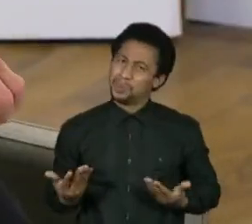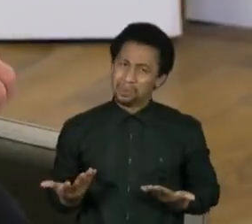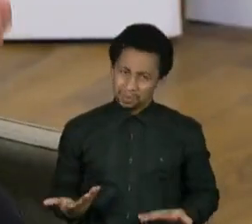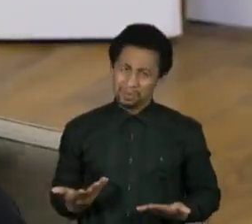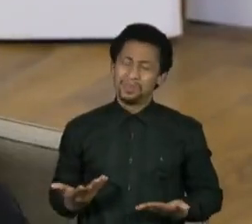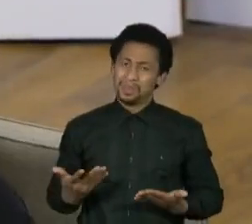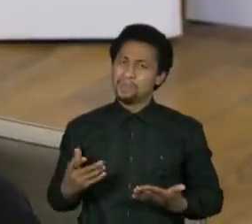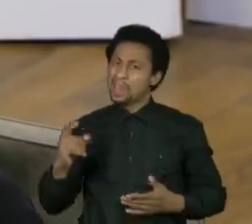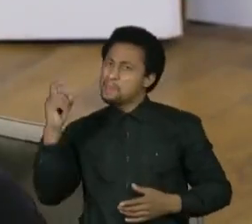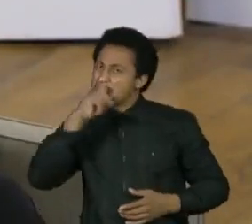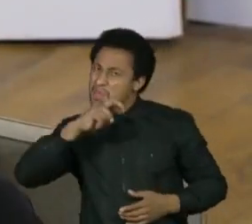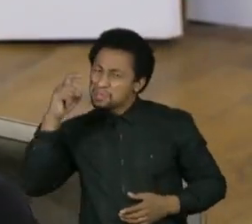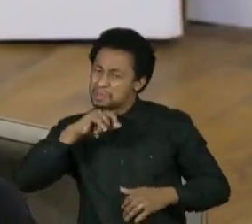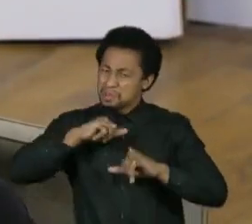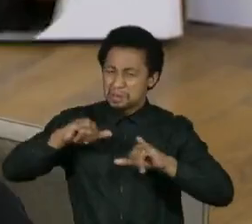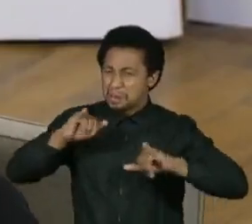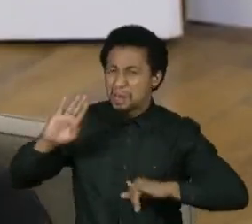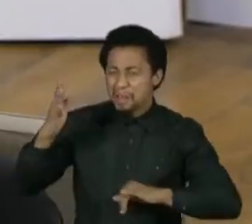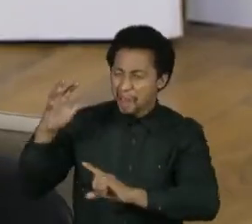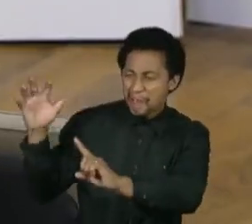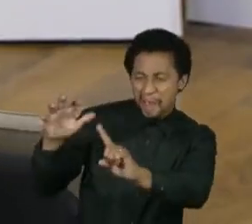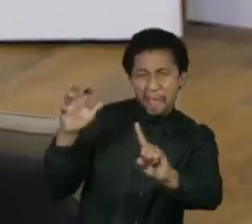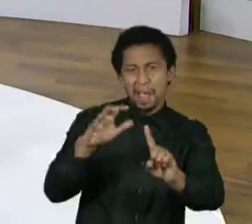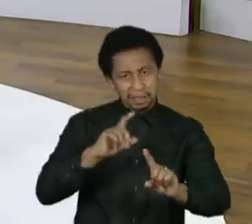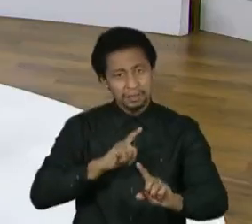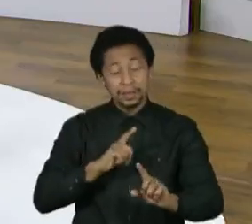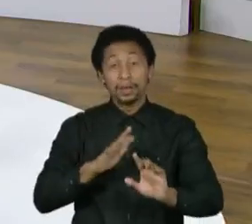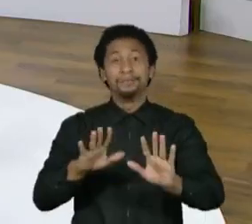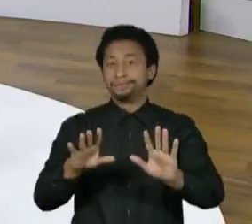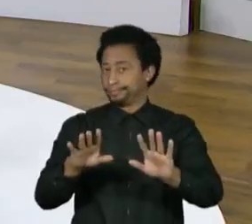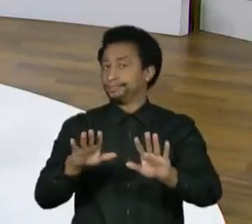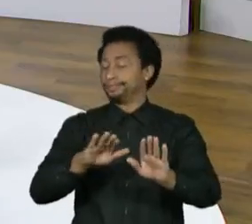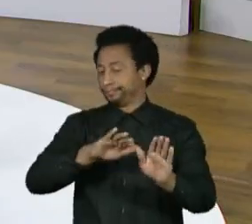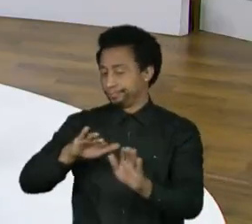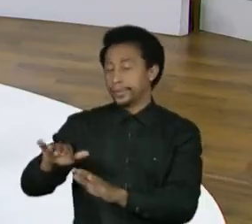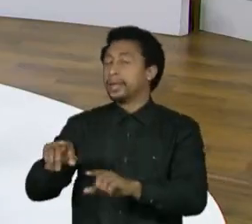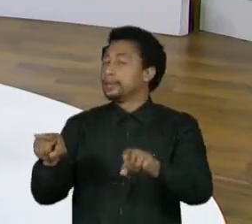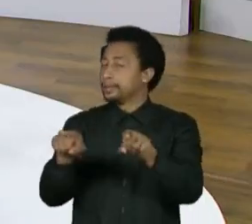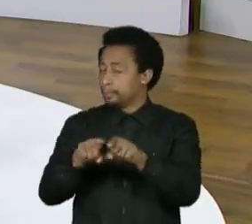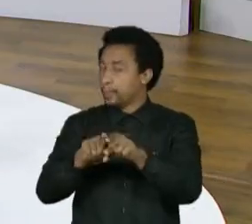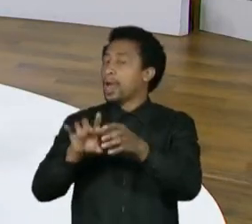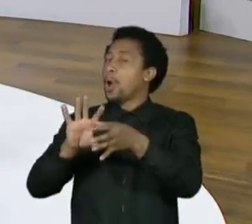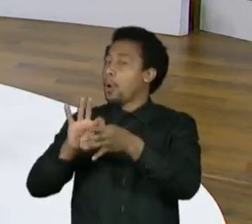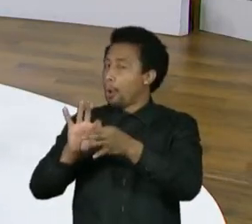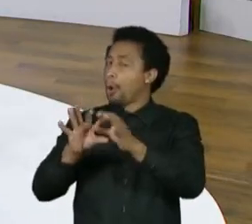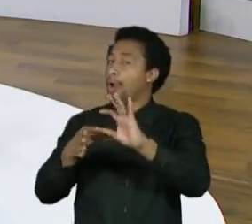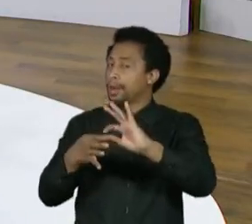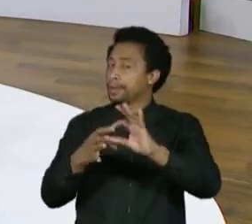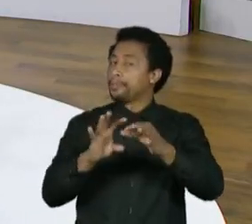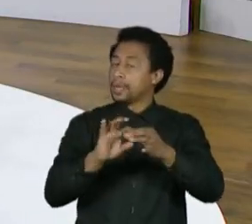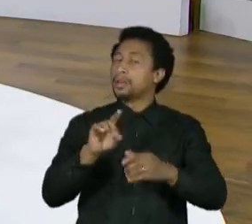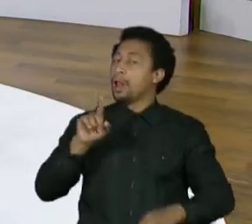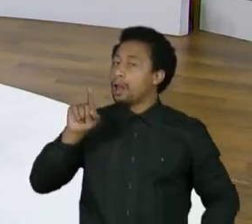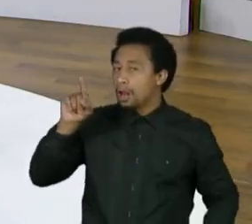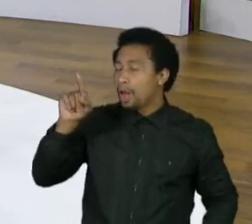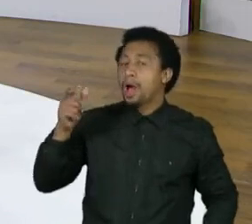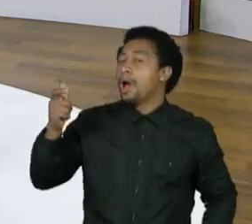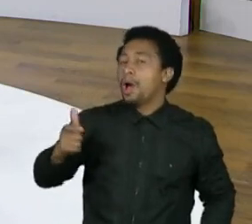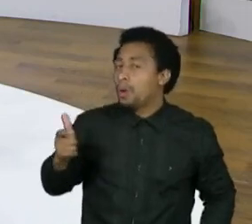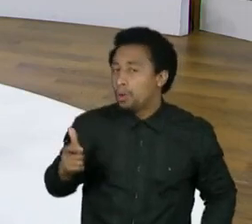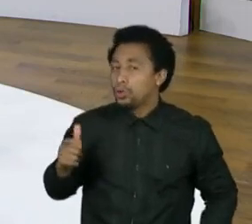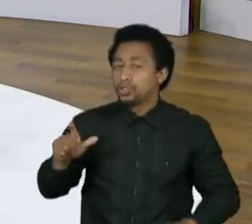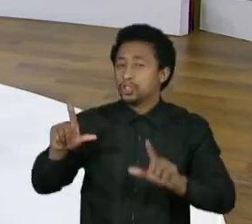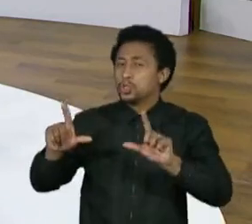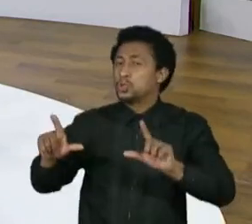ficam distorcendo. A realidade falaram da Olimpíada também. A Olimpíada foi em Tóquio, cara. Quem tem que resolver lá é a população